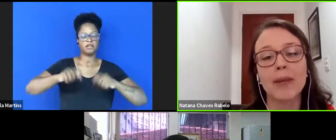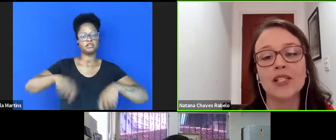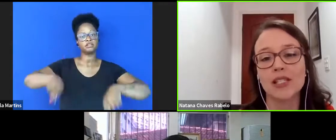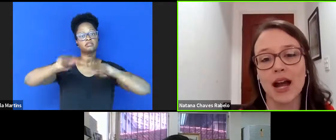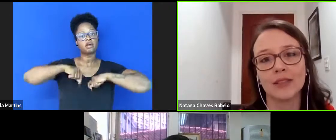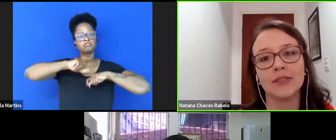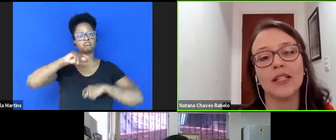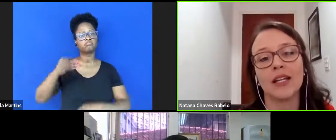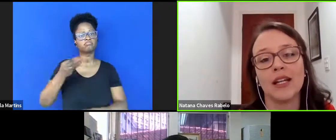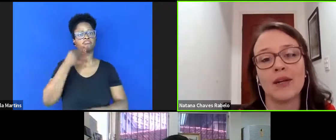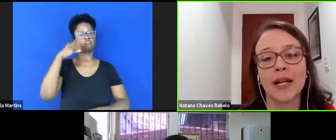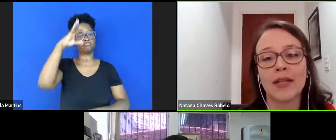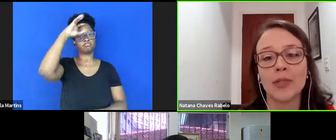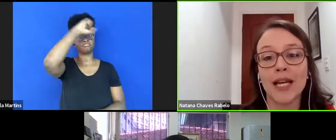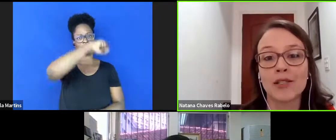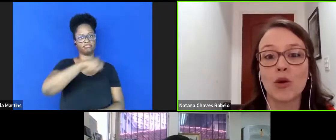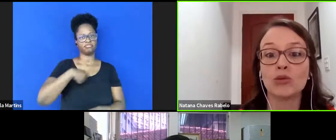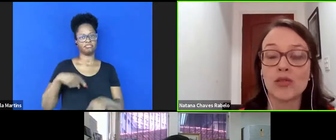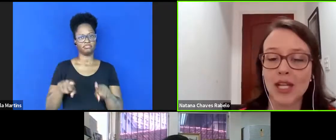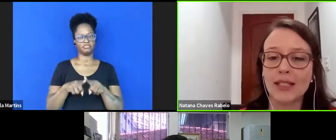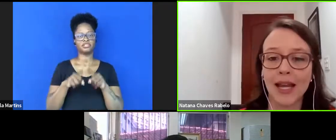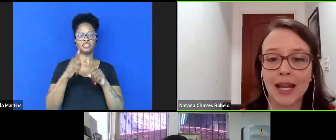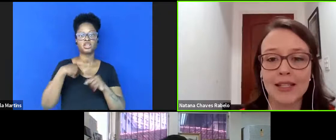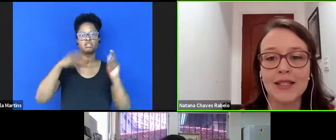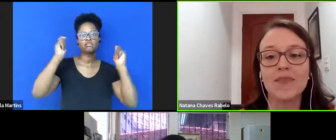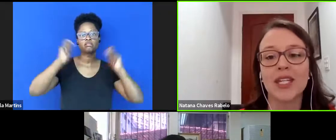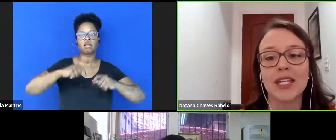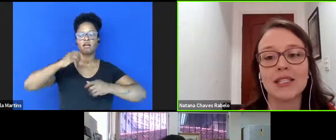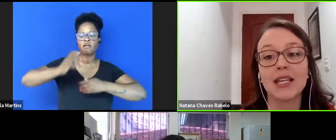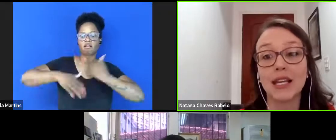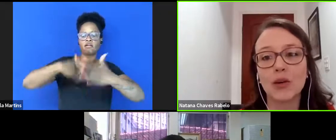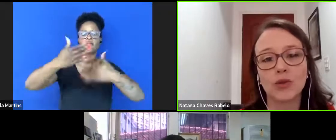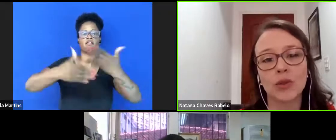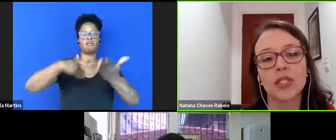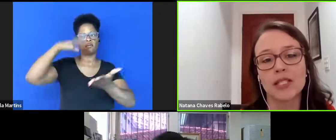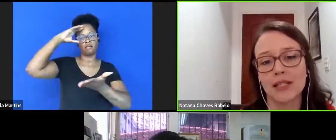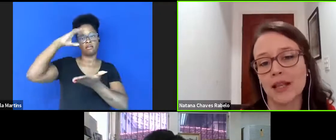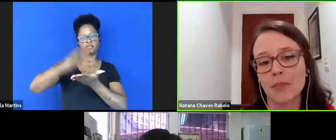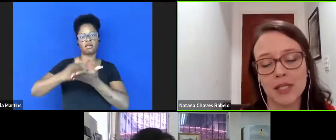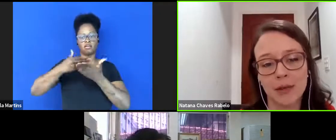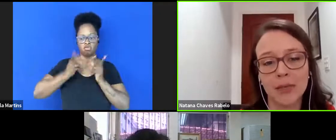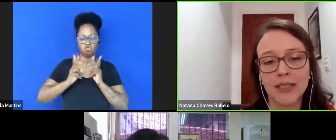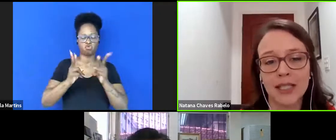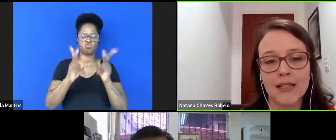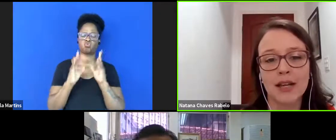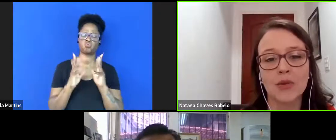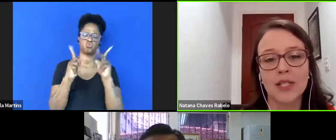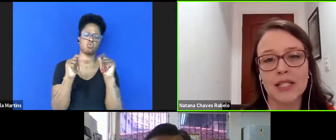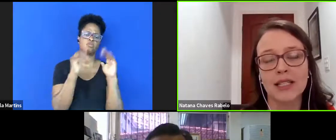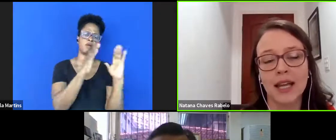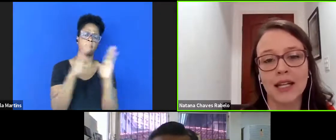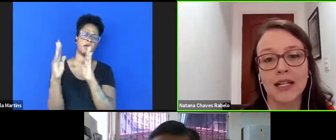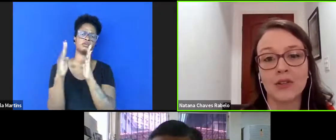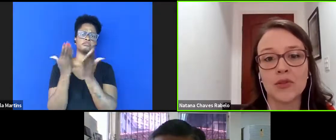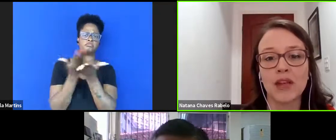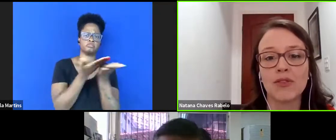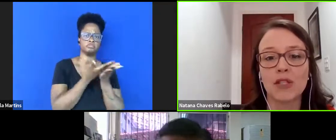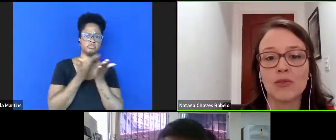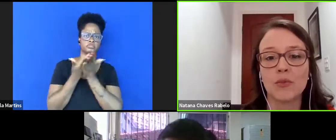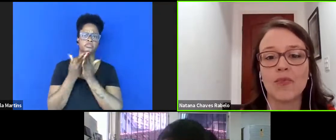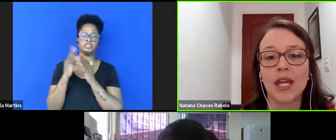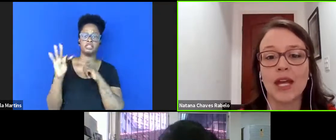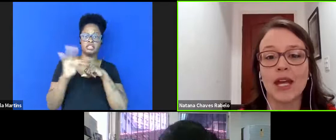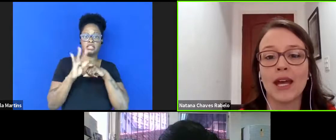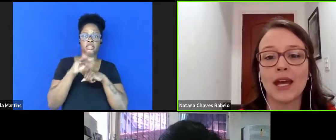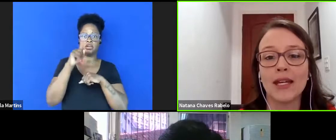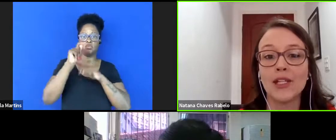oportunidades de aprendizado para que eu pudesse conduzir a tese e seguir com todas as etapas da implantação dessa técnica no